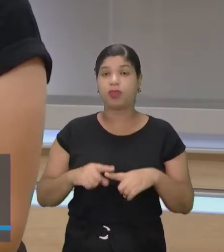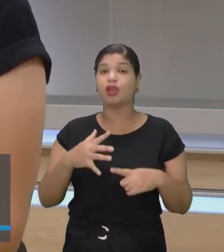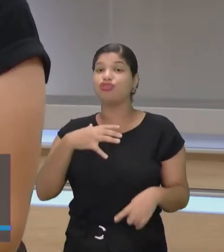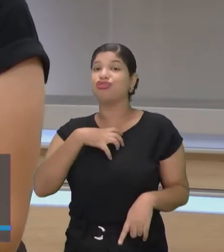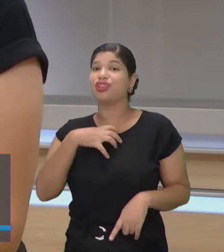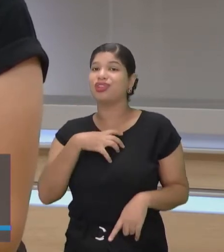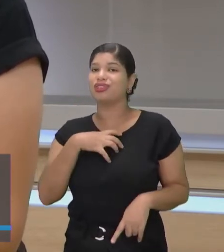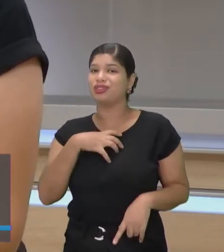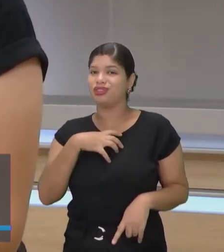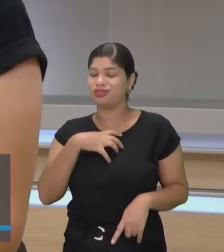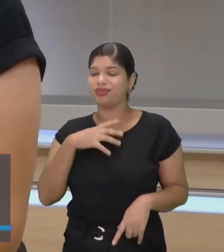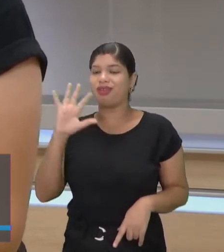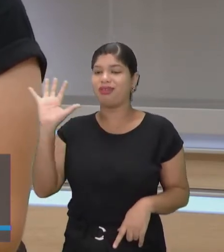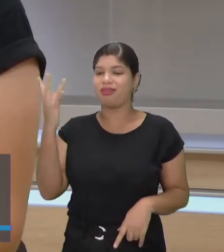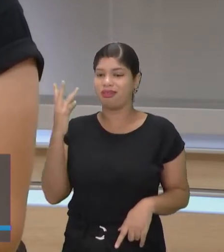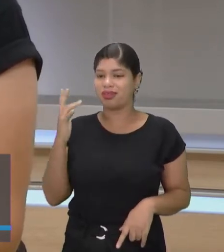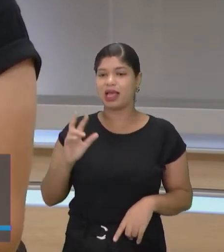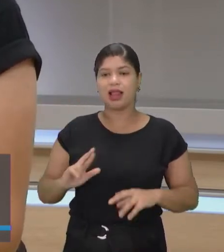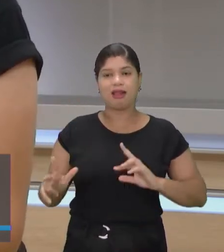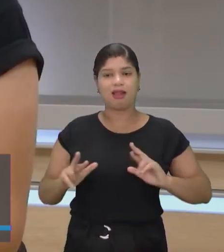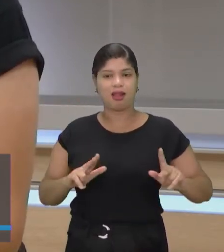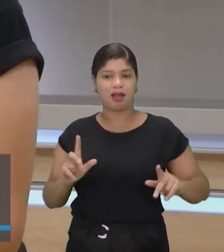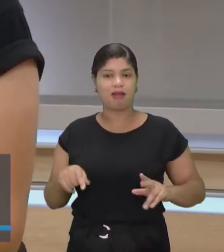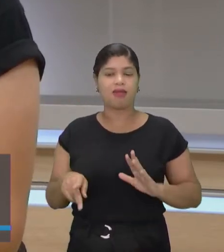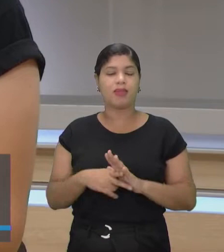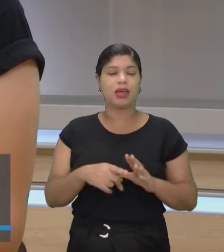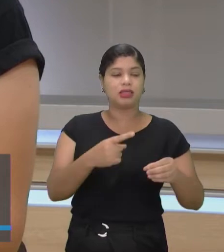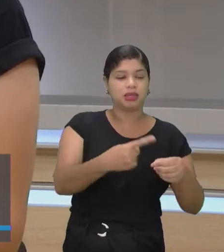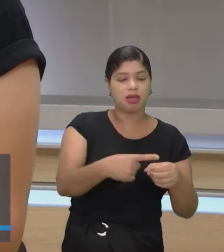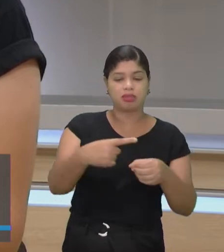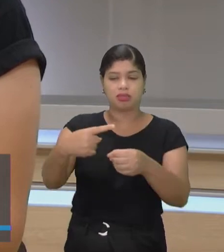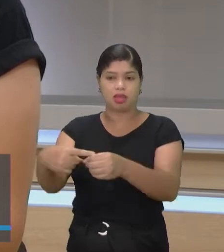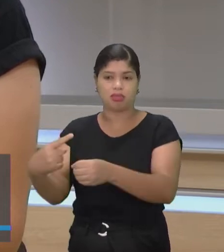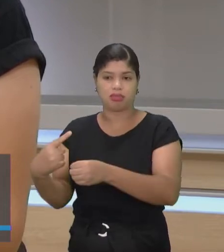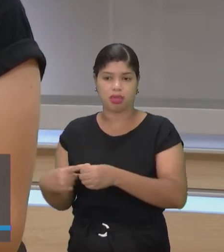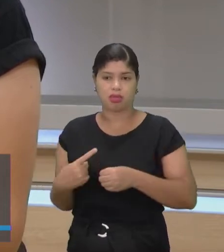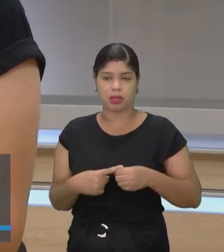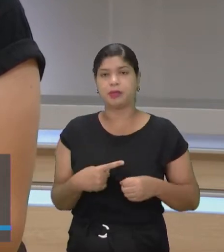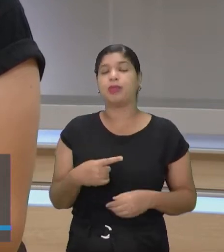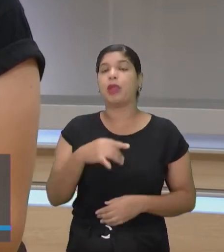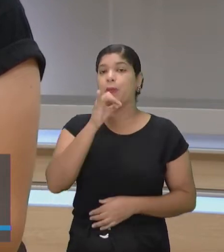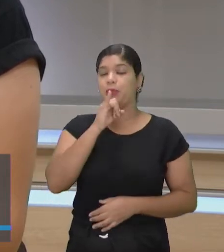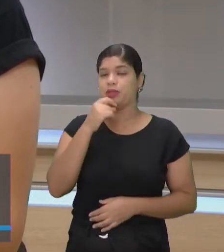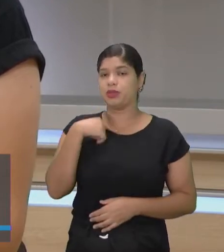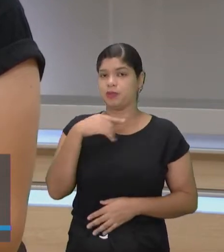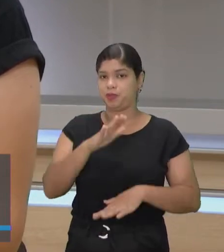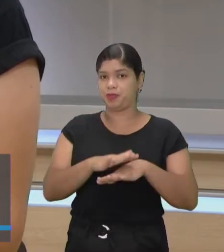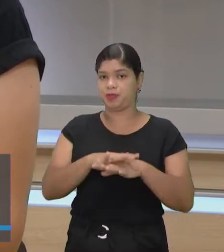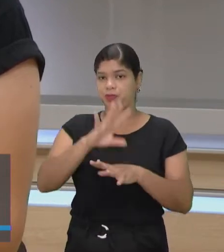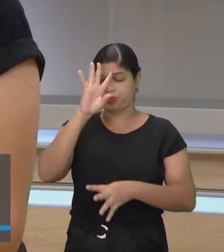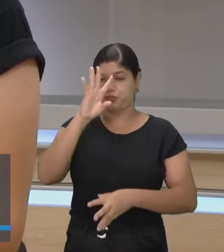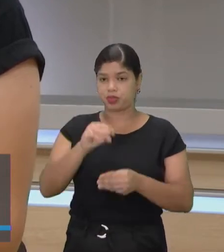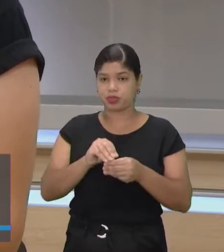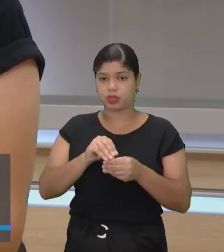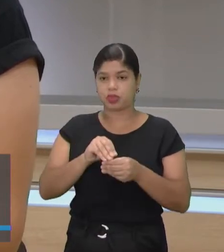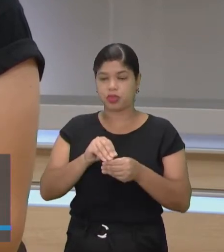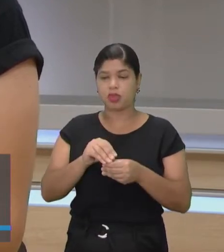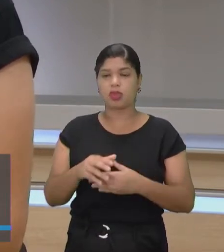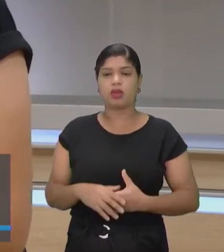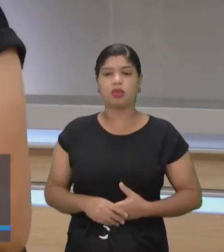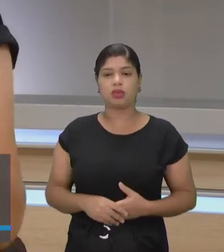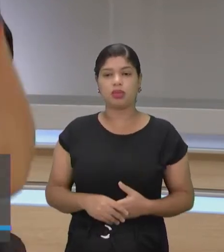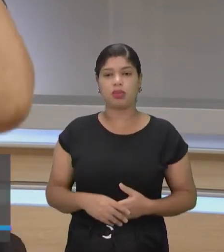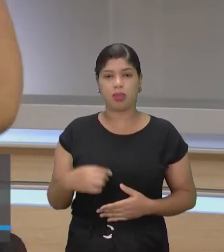ela acontece pode ser diferente de cidade para cidade. Eu peguei aqui um resuminho, na verdade, para eu